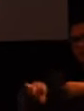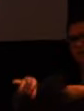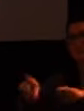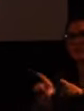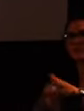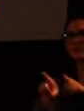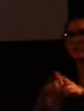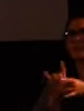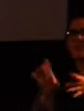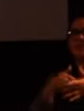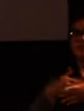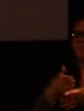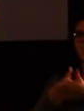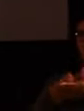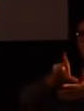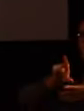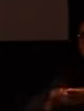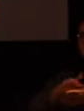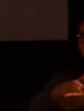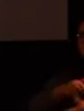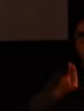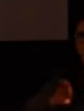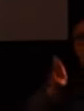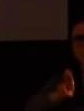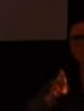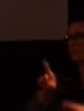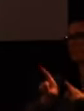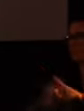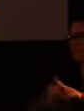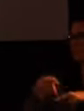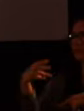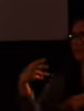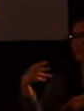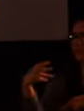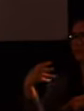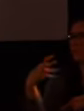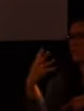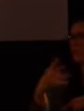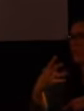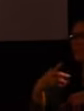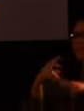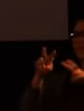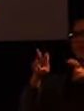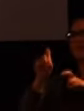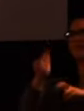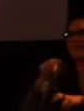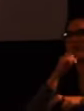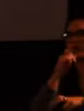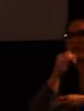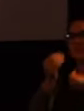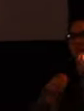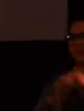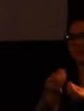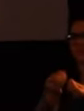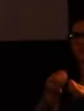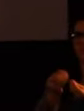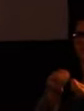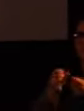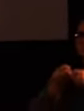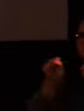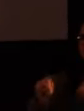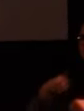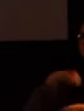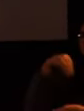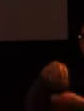de lote por zona de uso, o quadro 4, características físico-operacionais que o sistema viário tem